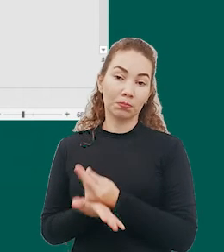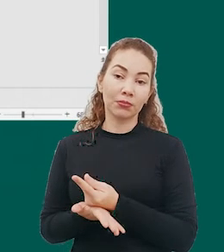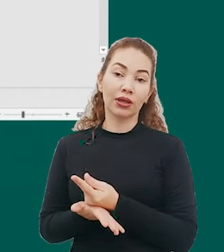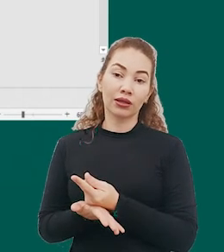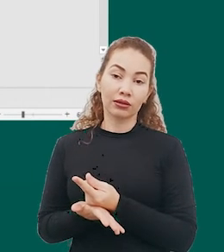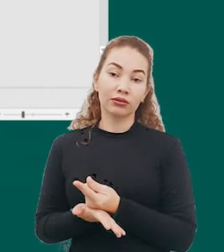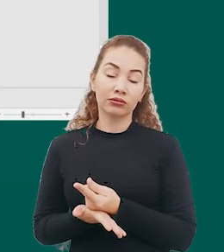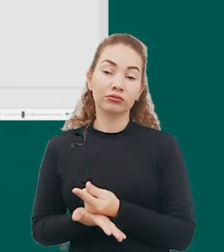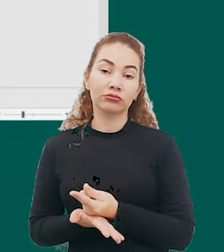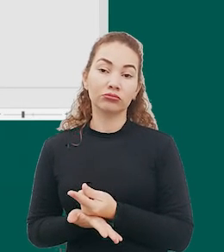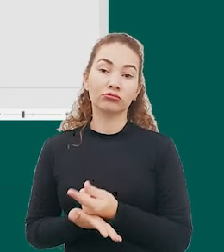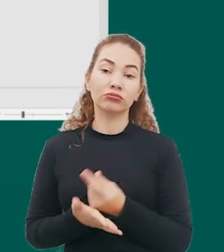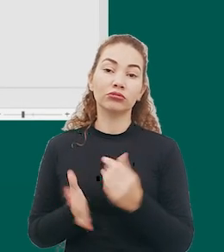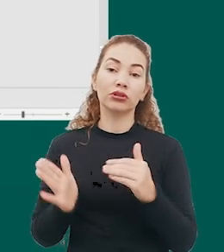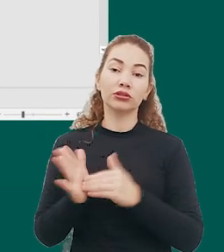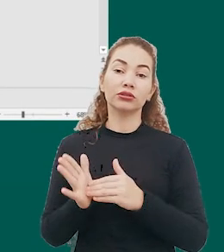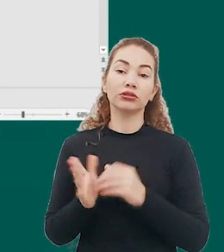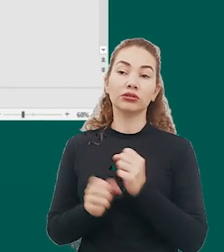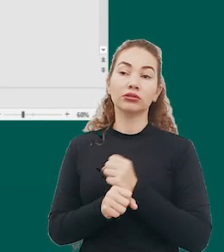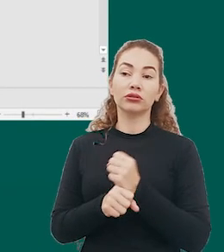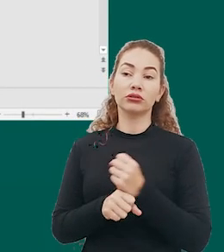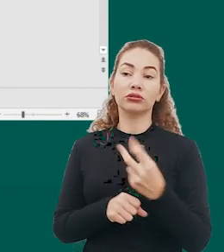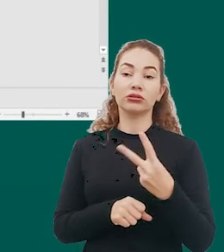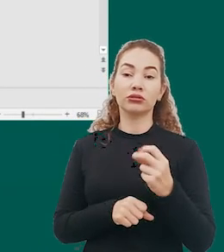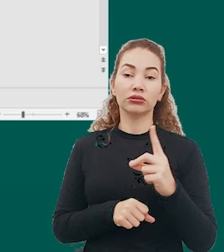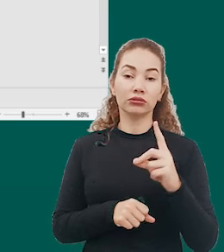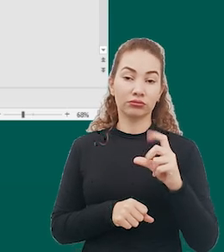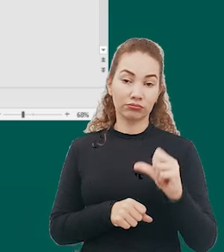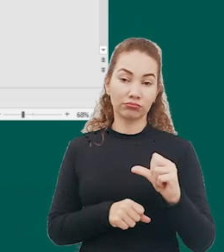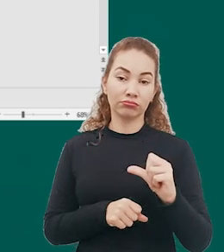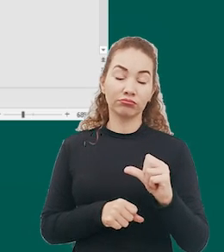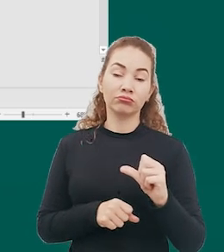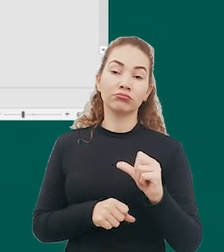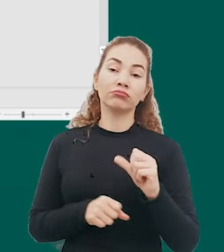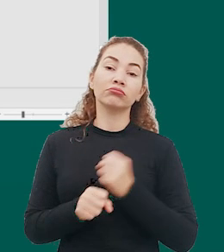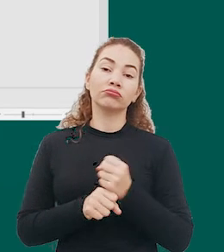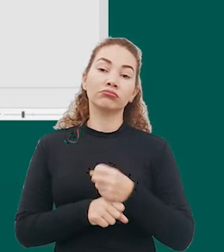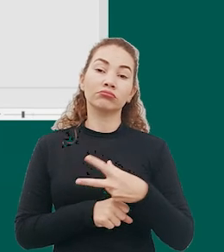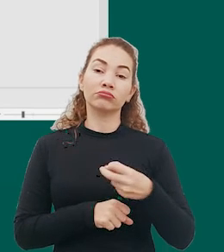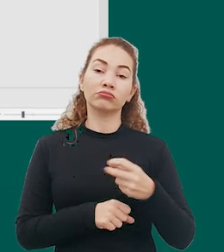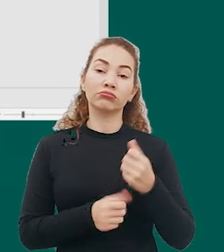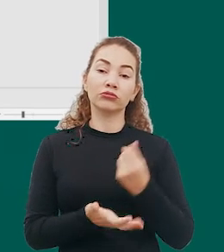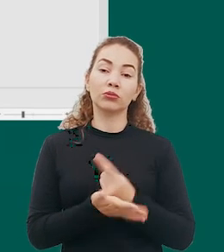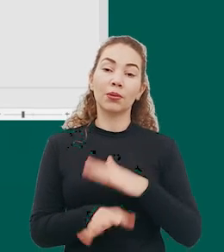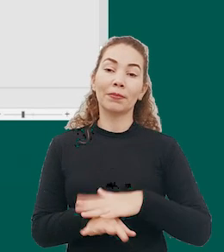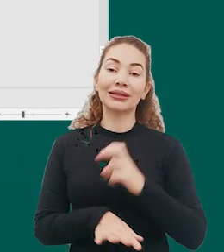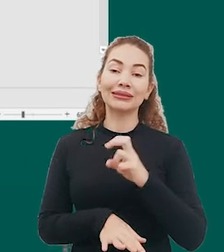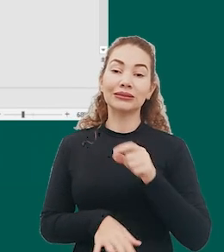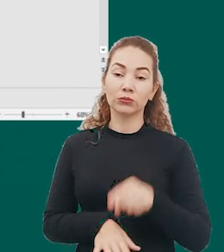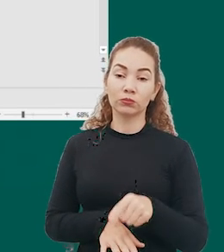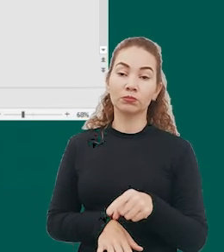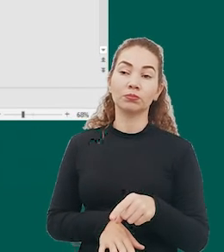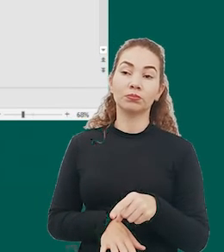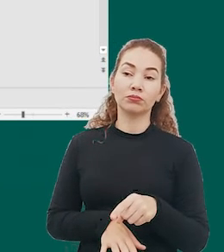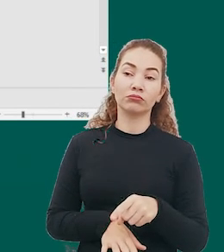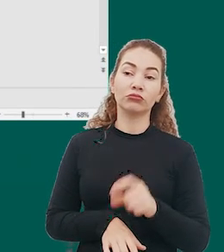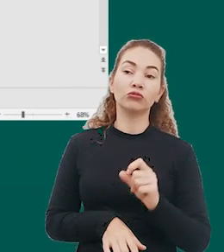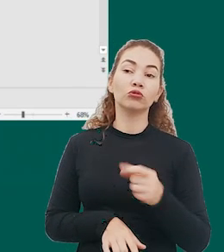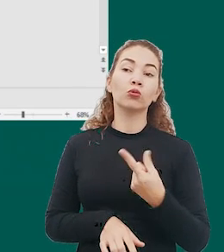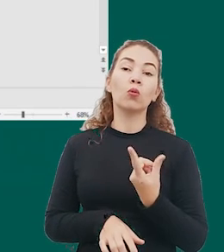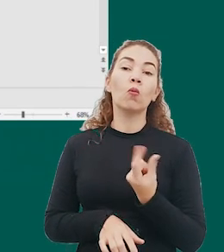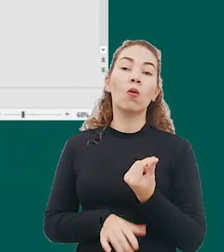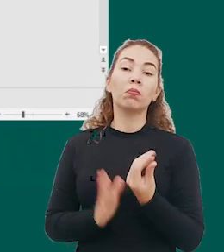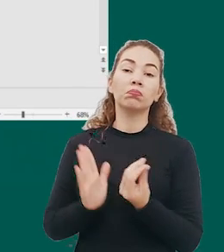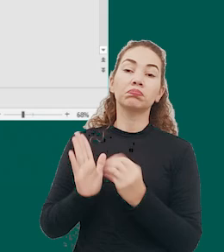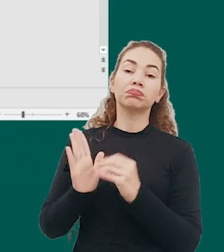pago, né, que eu declarei até o ano de 2019. No ano de 2020 eu paguei mais 5 mil. Qual é o valor